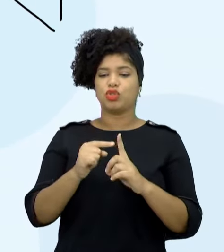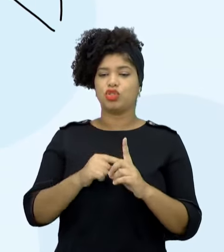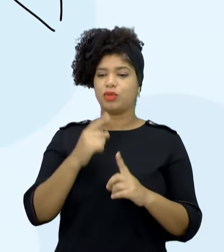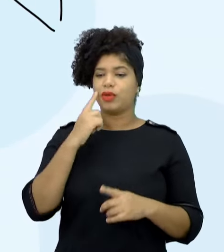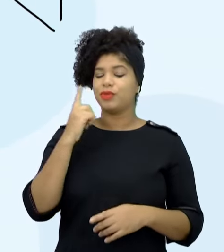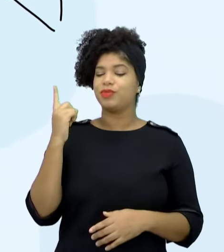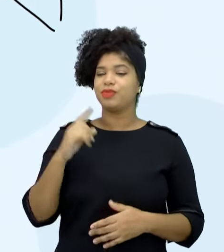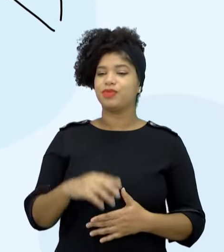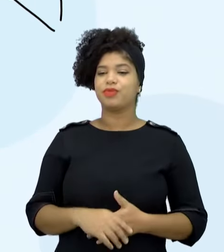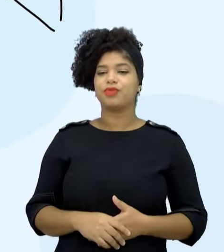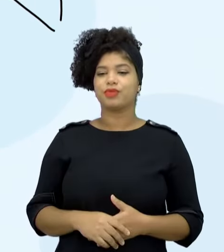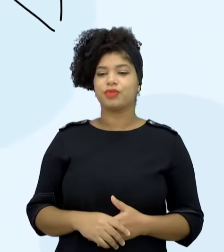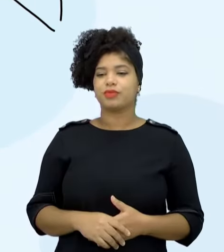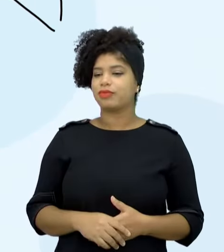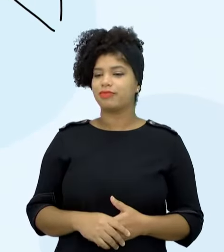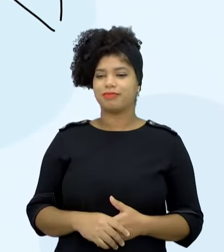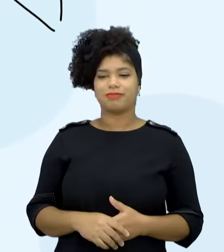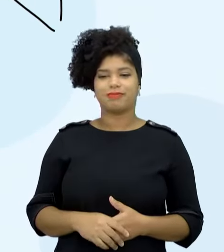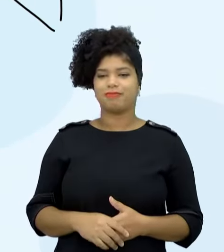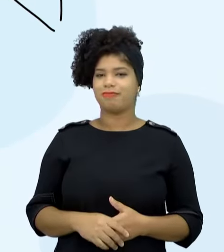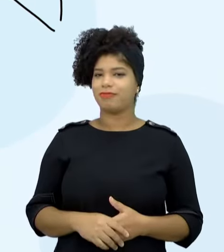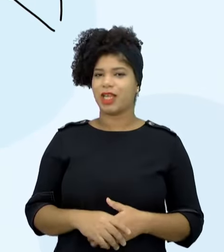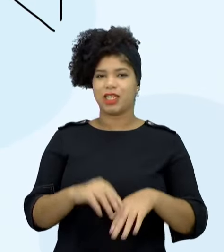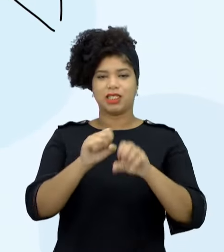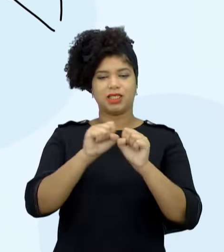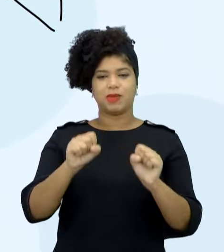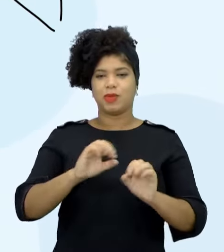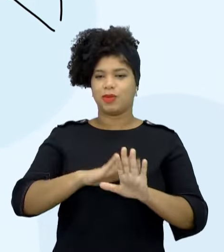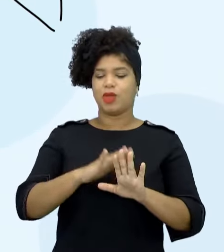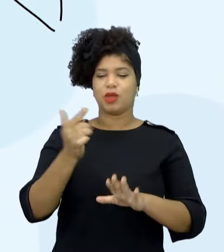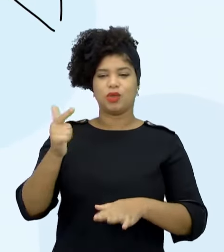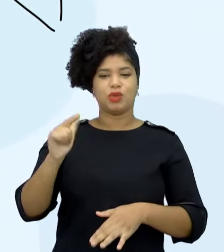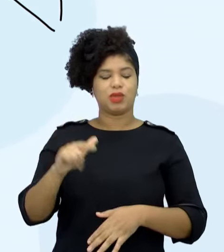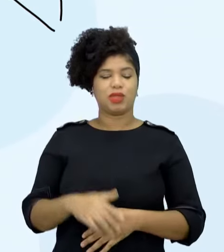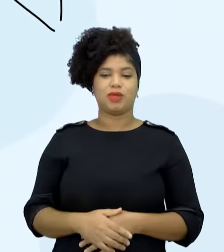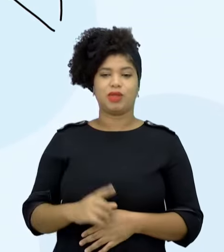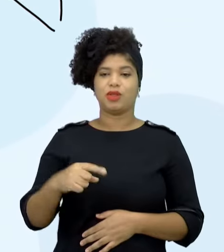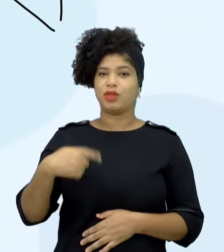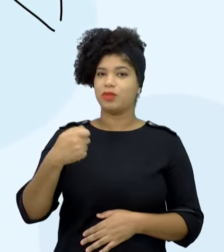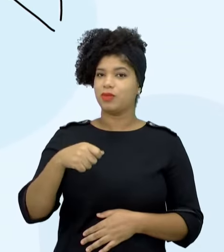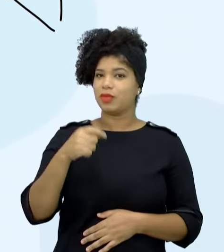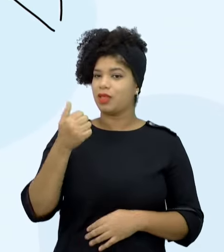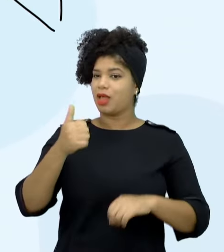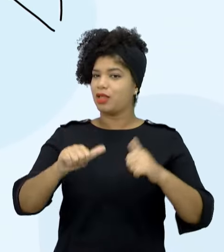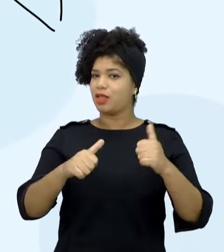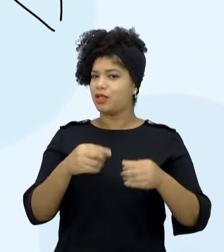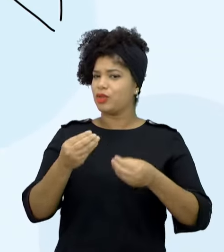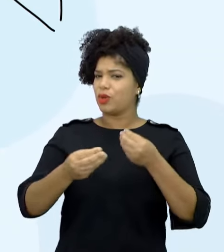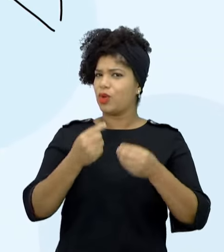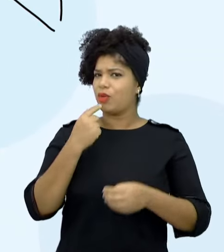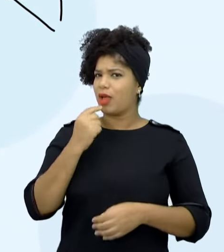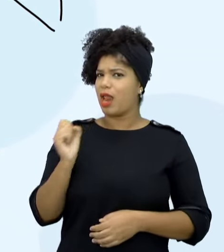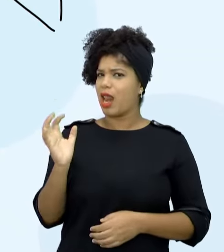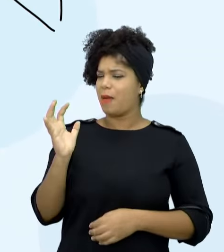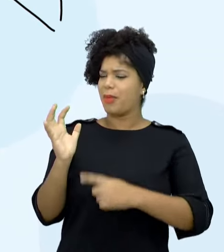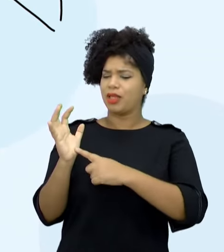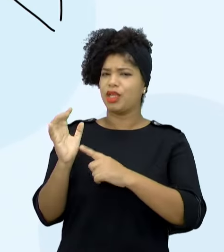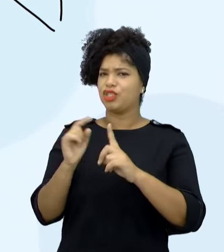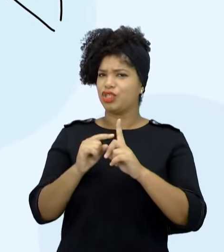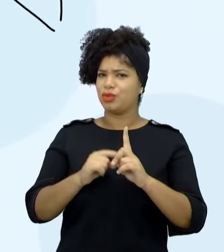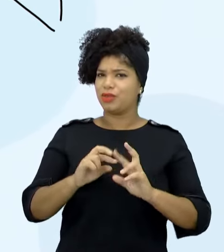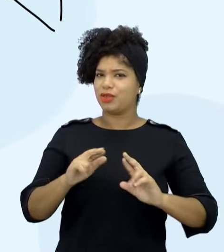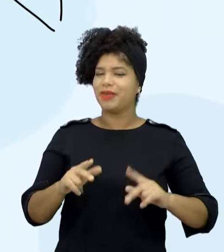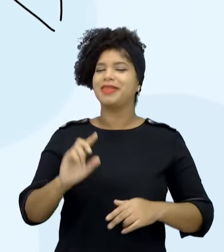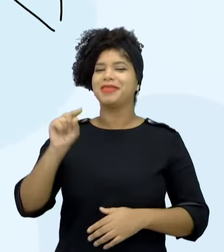daqui, a gente não tem essa sistemática. Precisamos ver direito essa coisa de lâmpada. Vou ter que falar